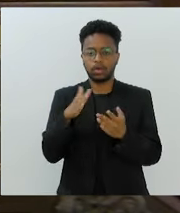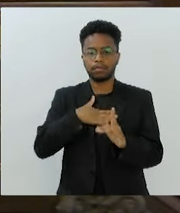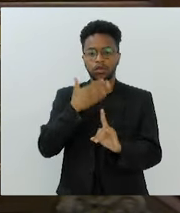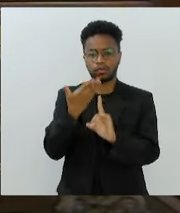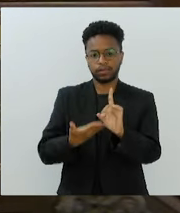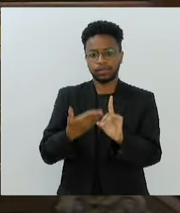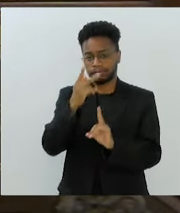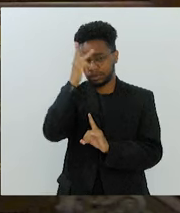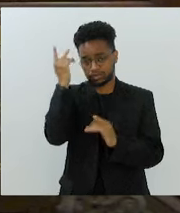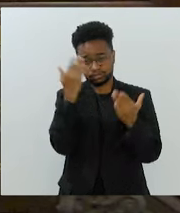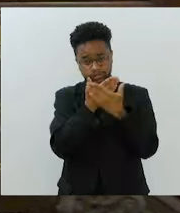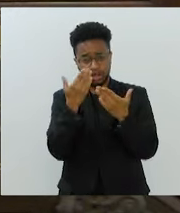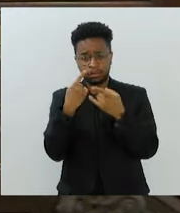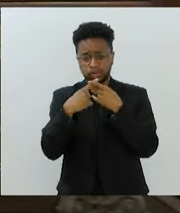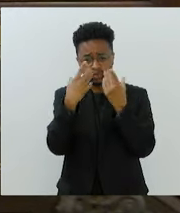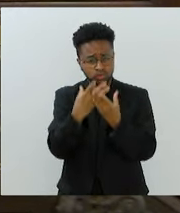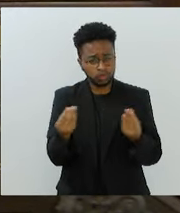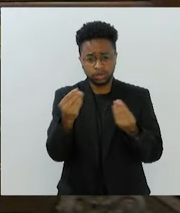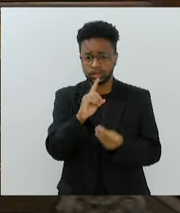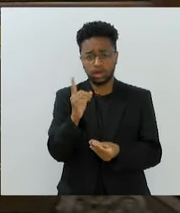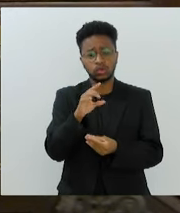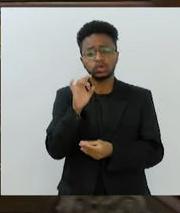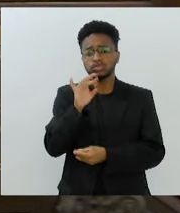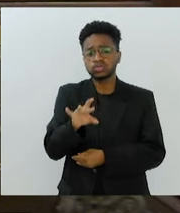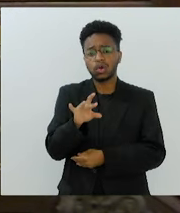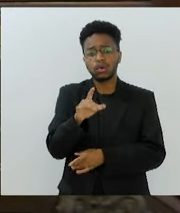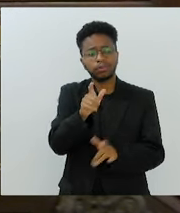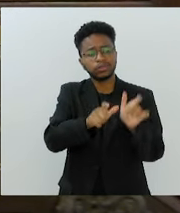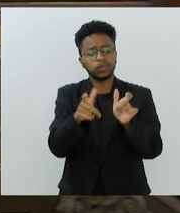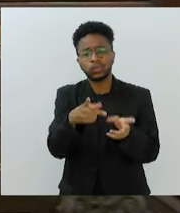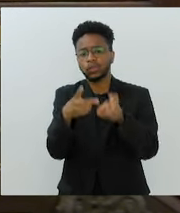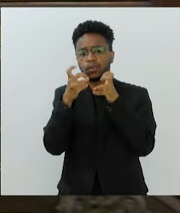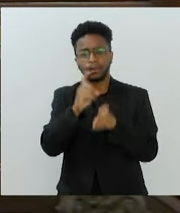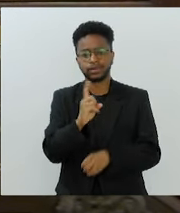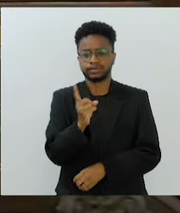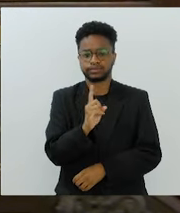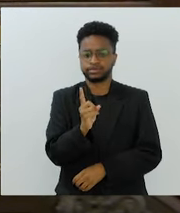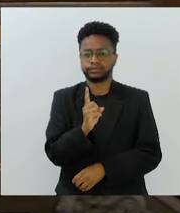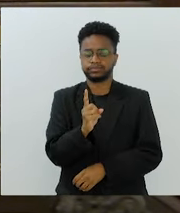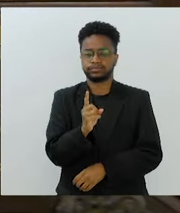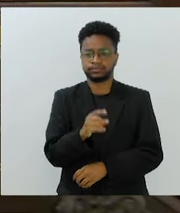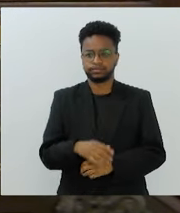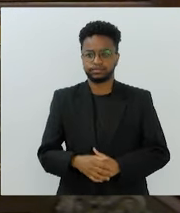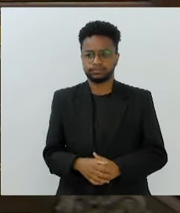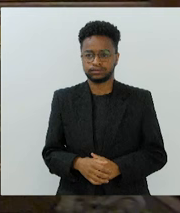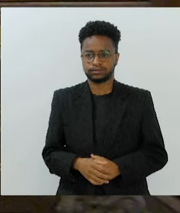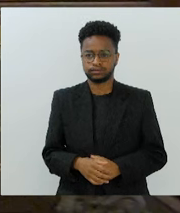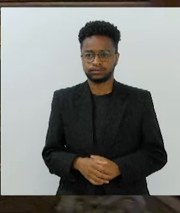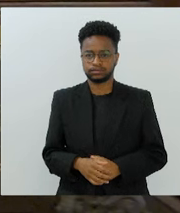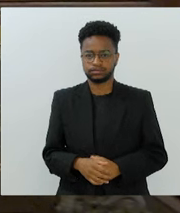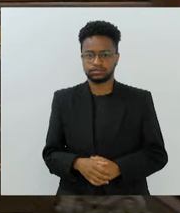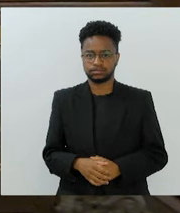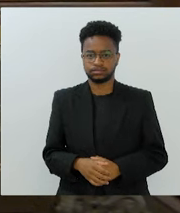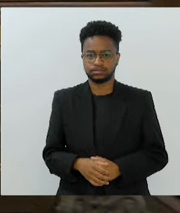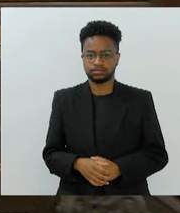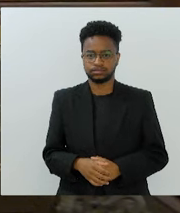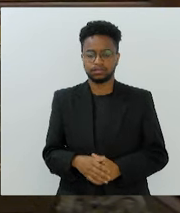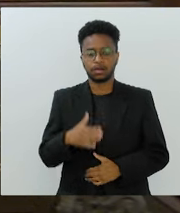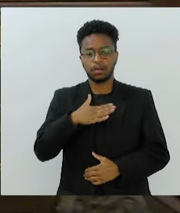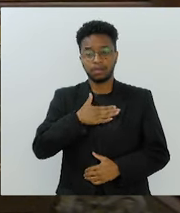porque eles não desapareceram, eles apenas não são perceptíveis aos olhos da matéria, o meu grande